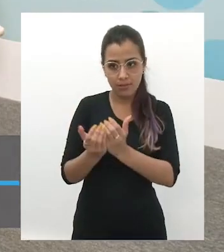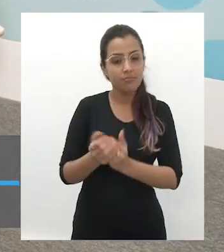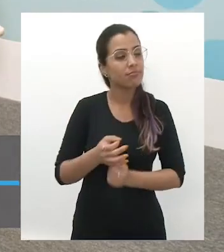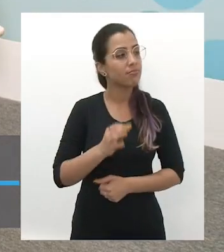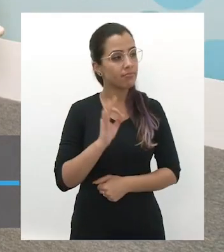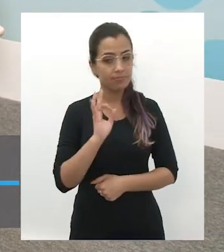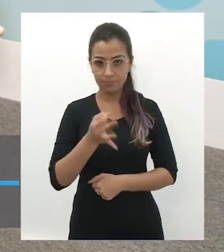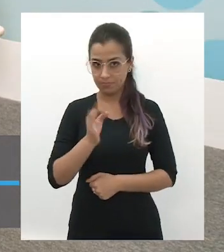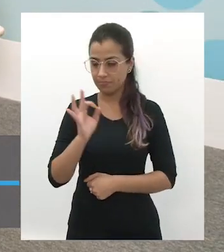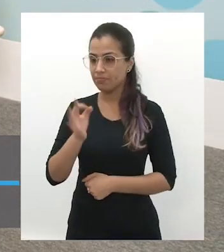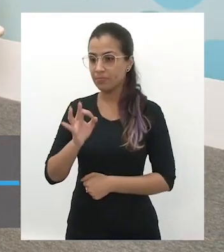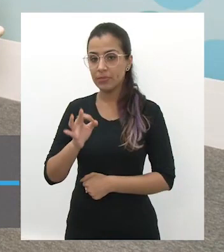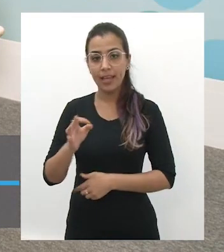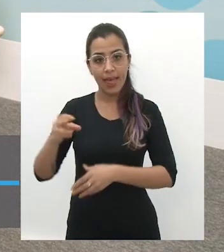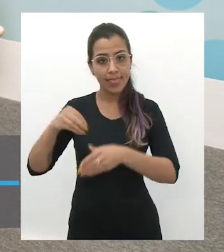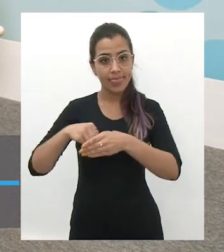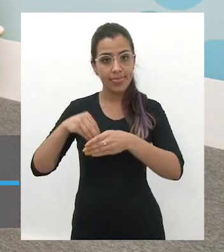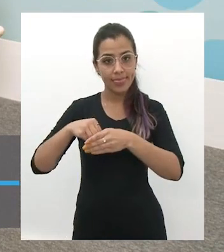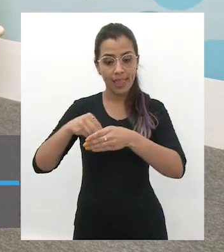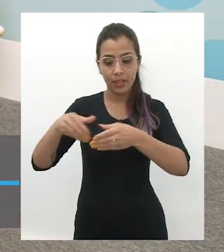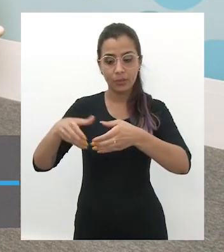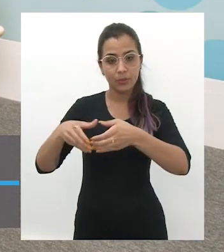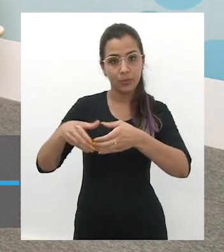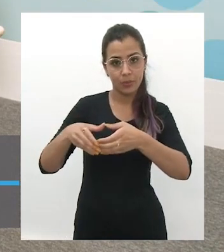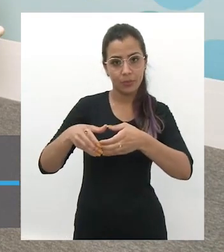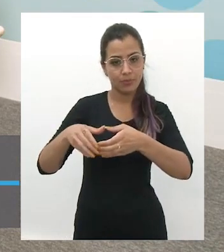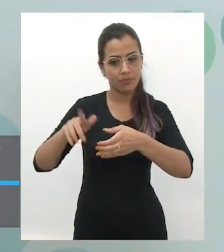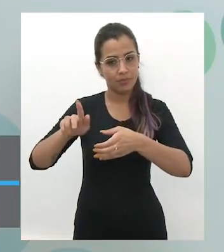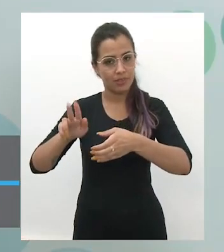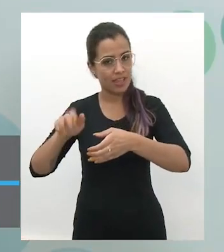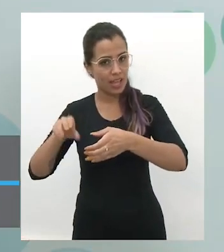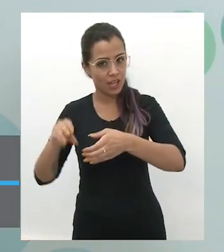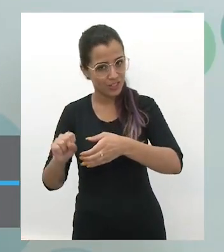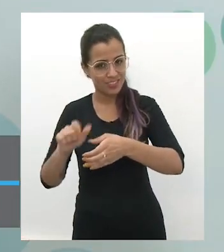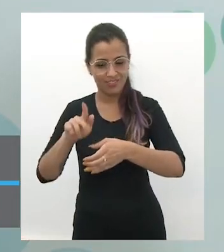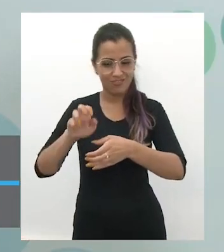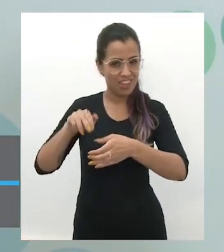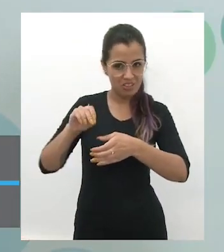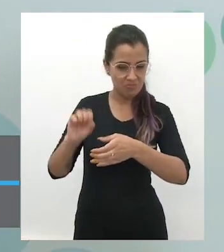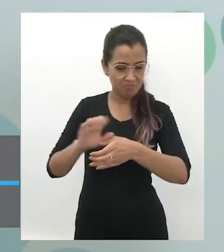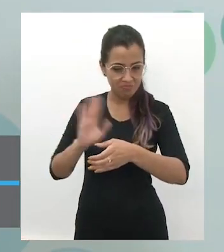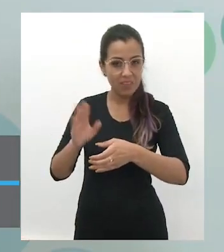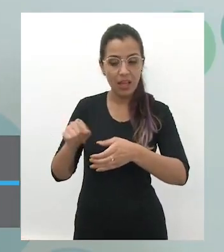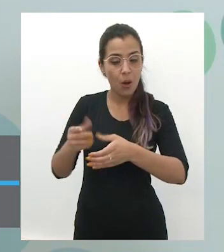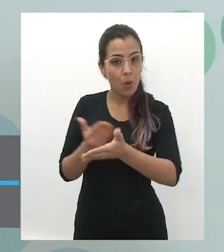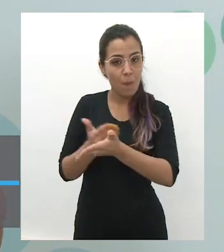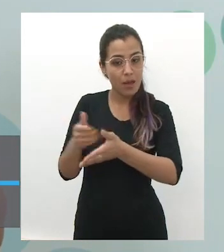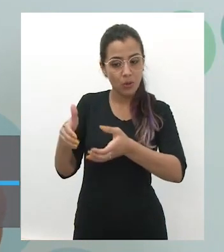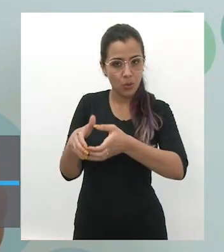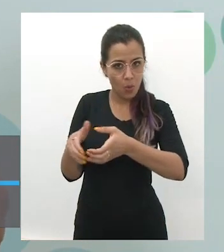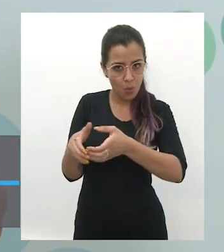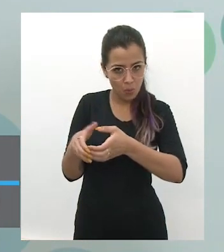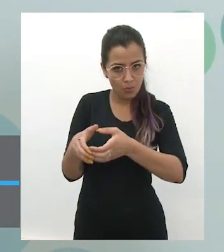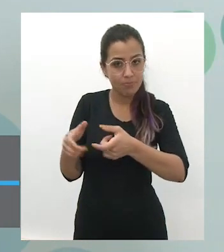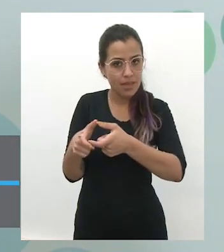a formar dentro dos genos, ou genos, ou oikos, eles começam a formar aí pequenos grupos familiares.